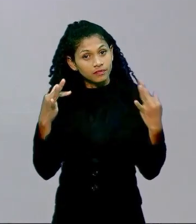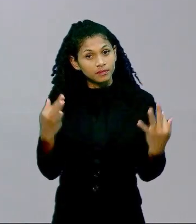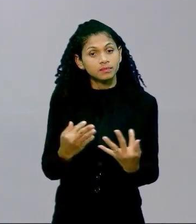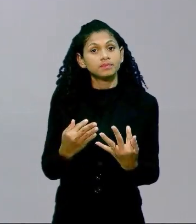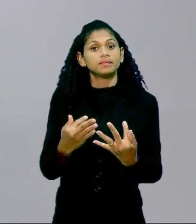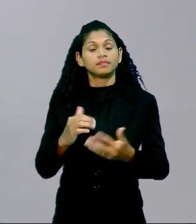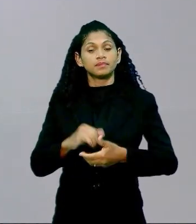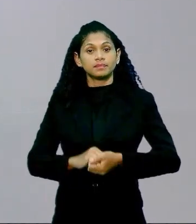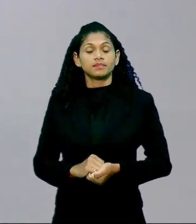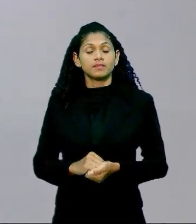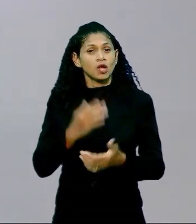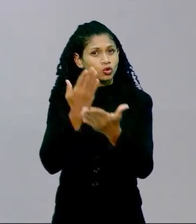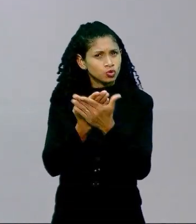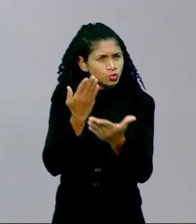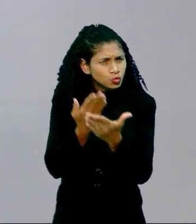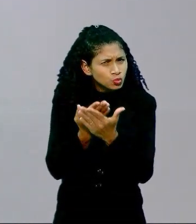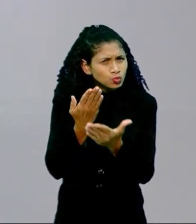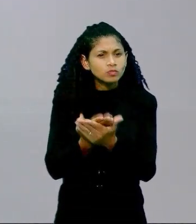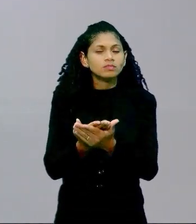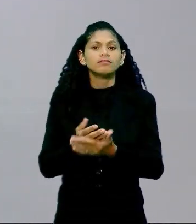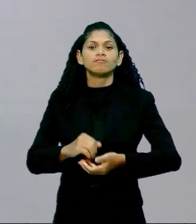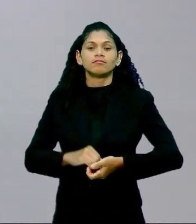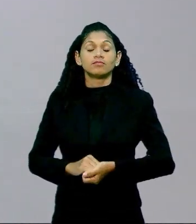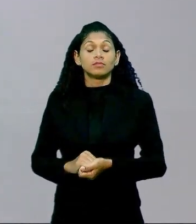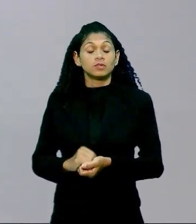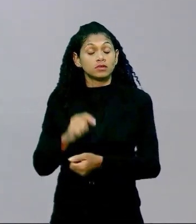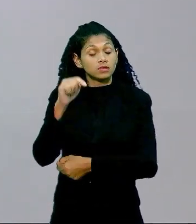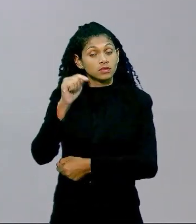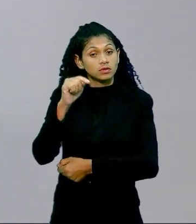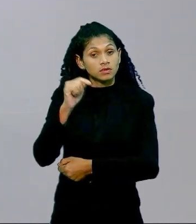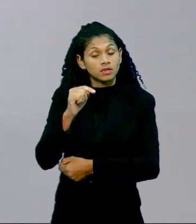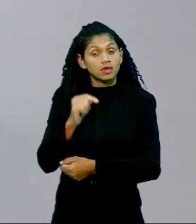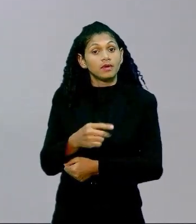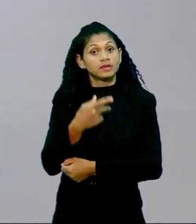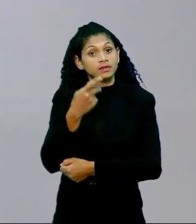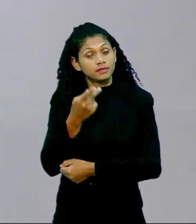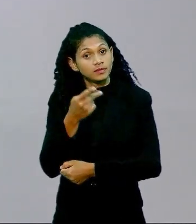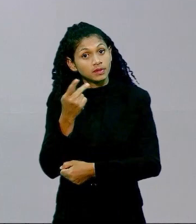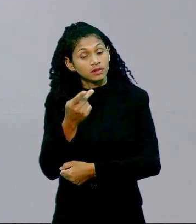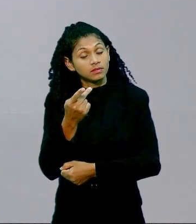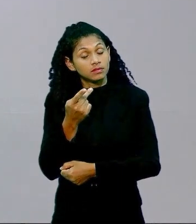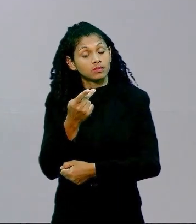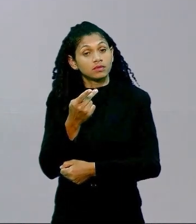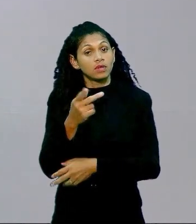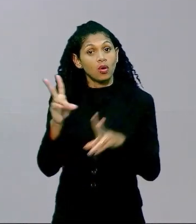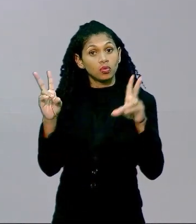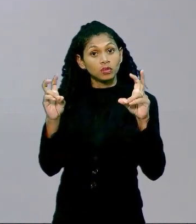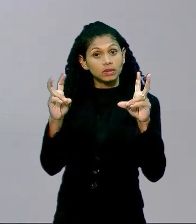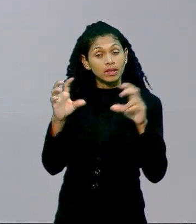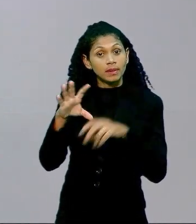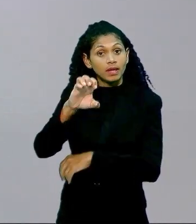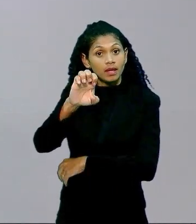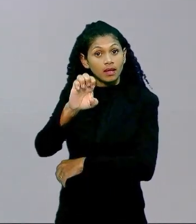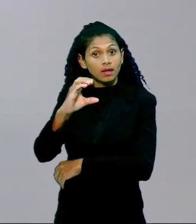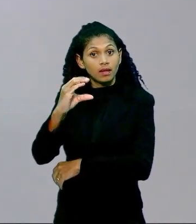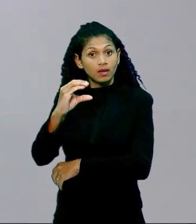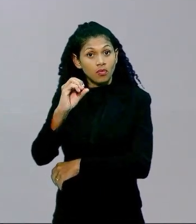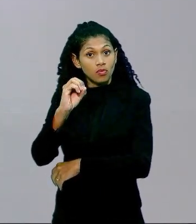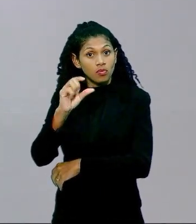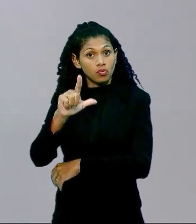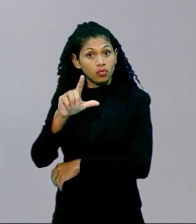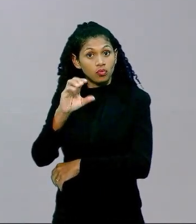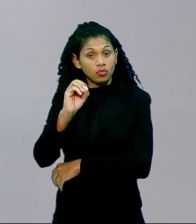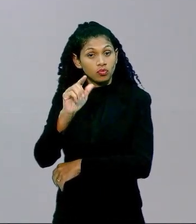famílias e estudando bastante. Estou aqui mais uma vez para falar com vocês sobre ecologia. Só